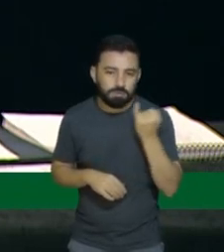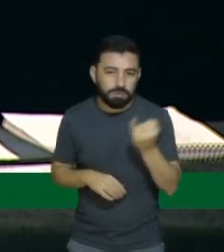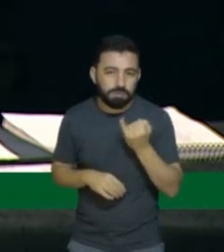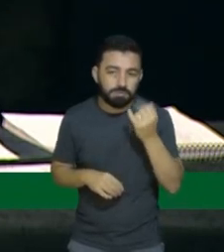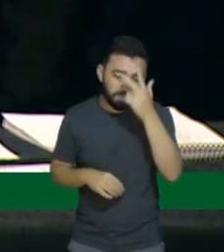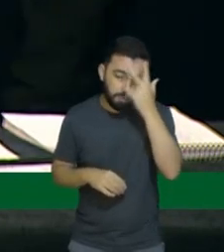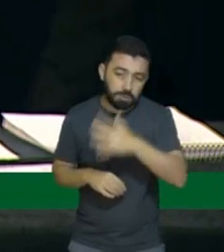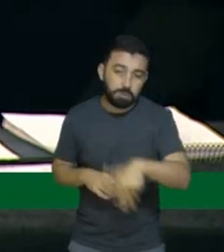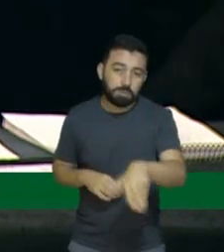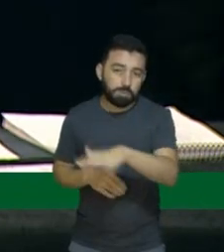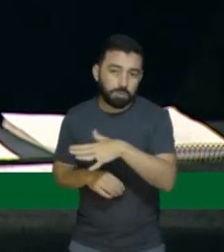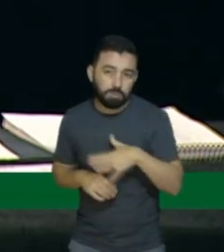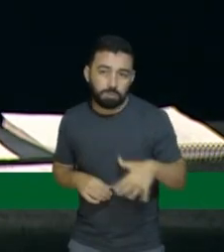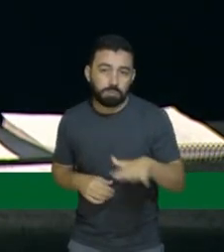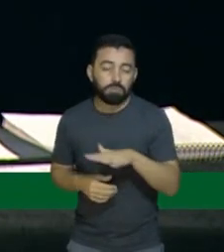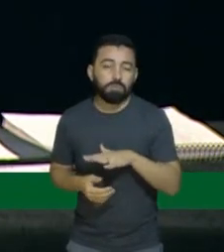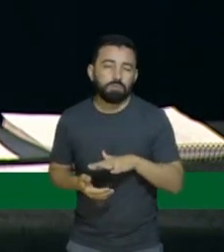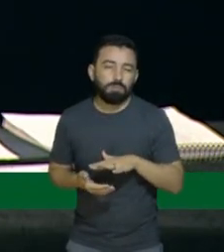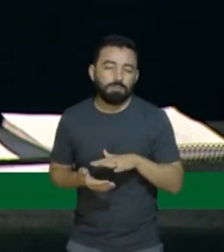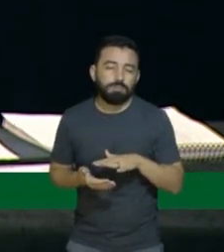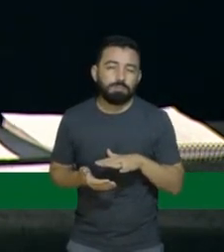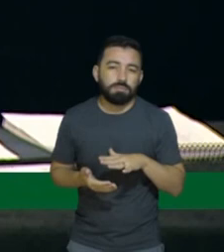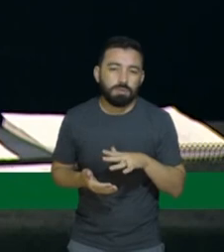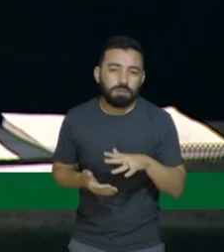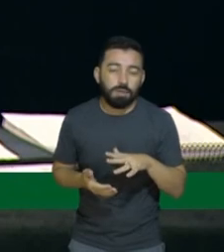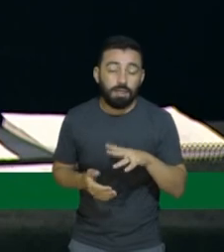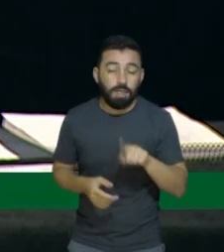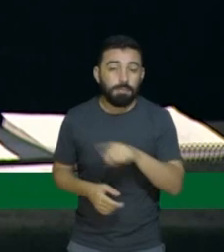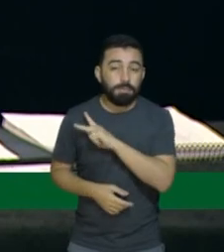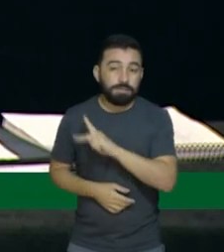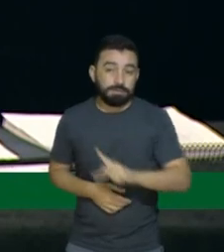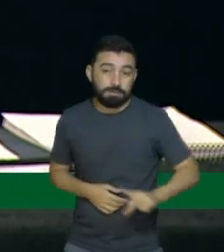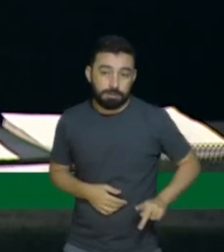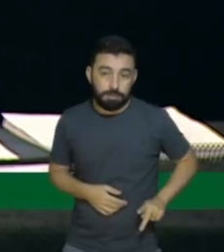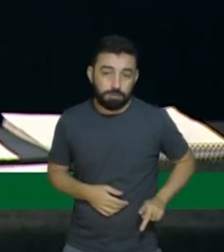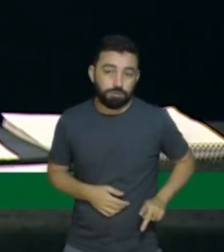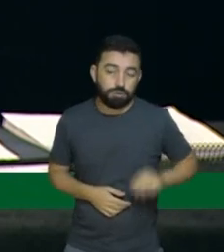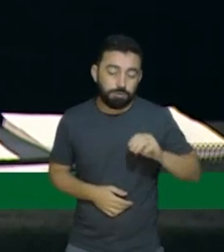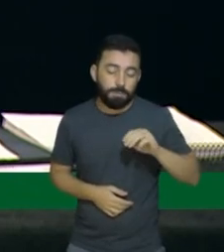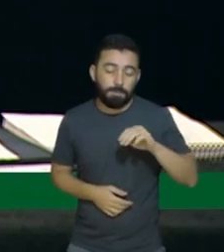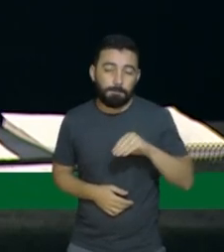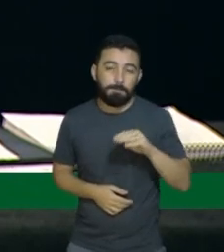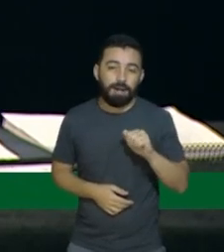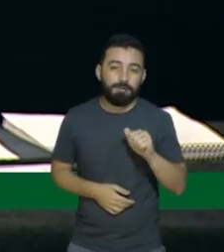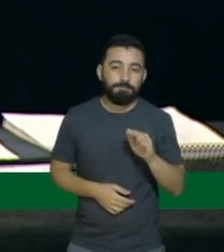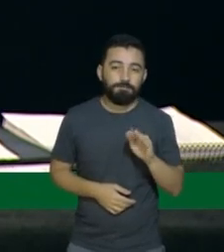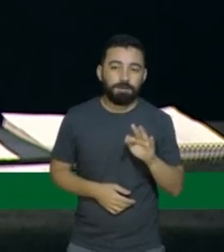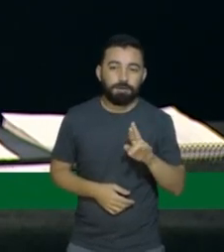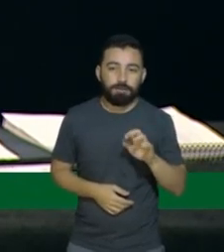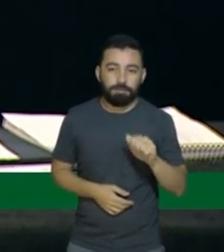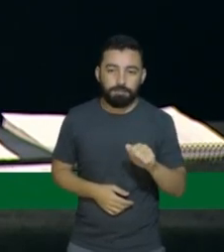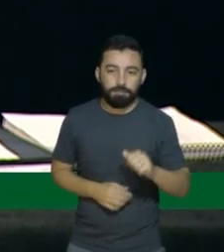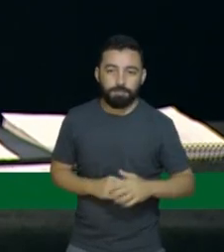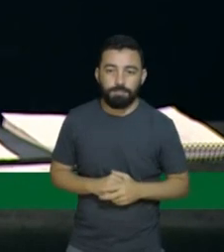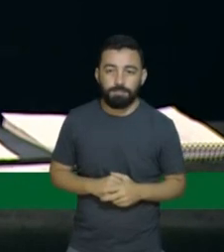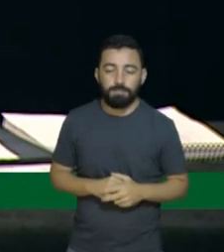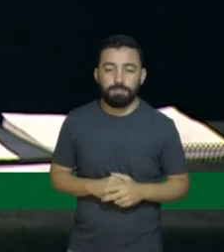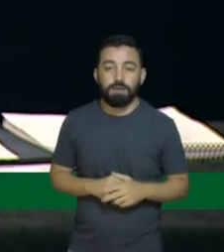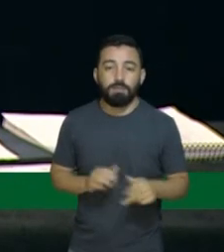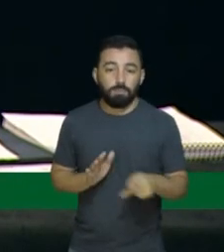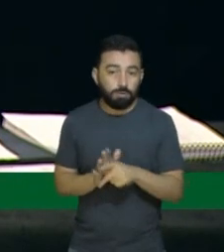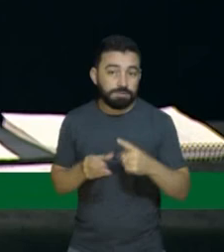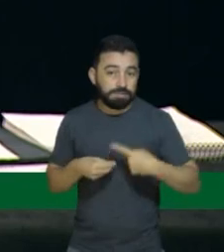familiares presidente margit Mafra margit Mafra município